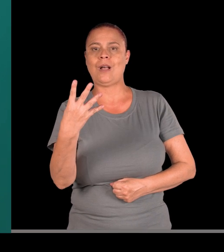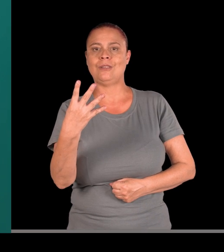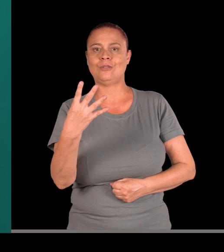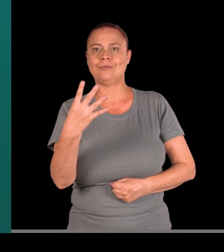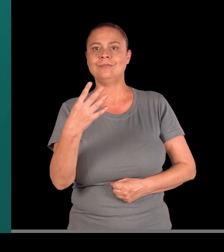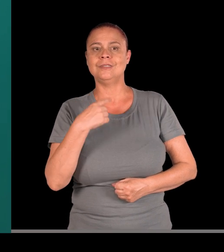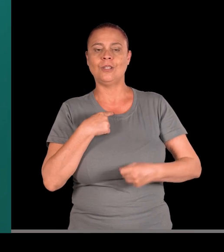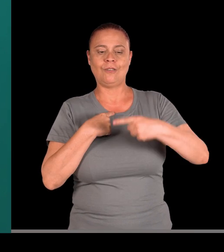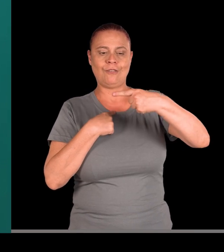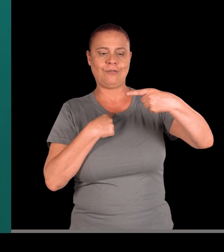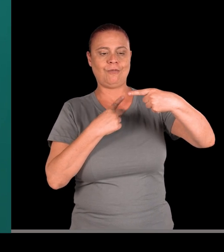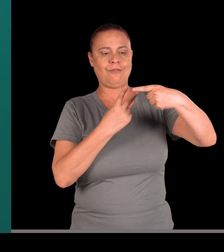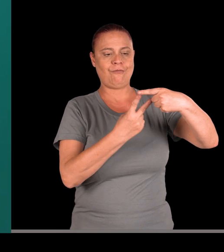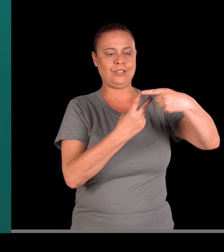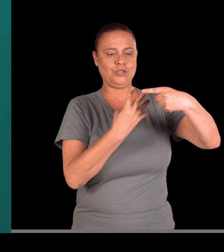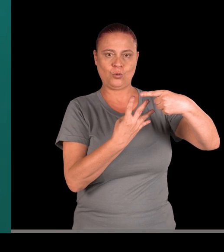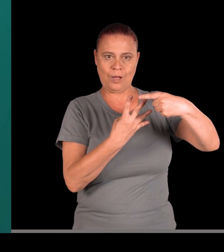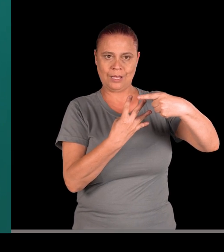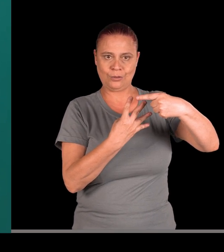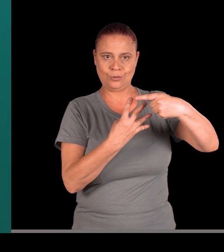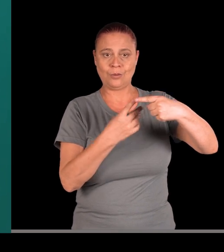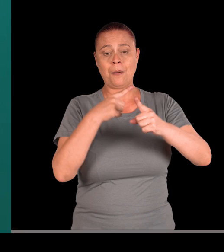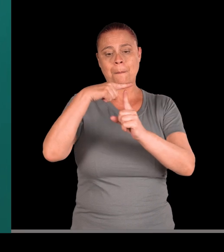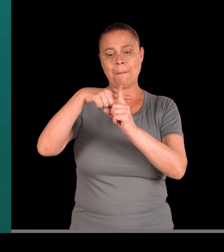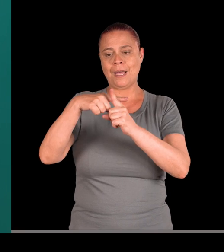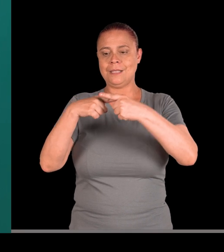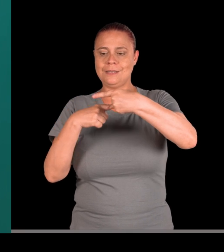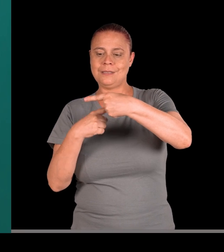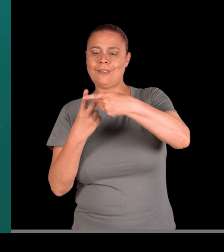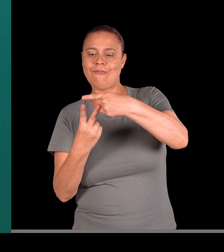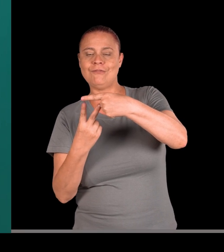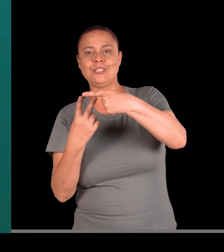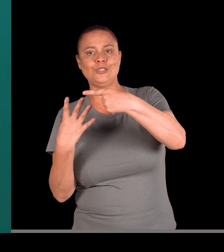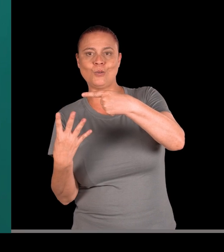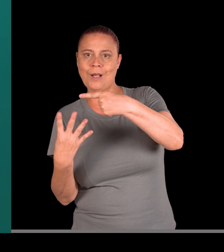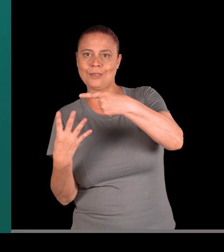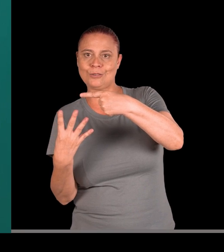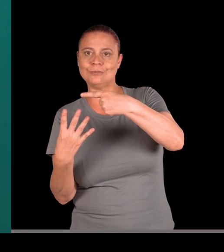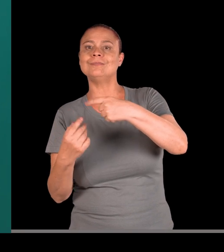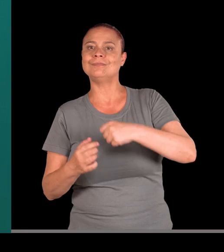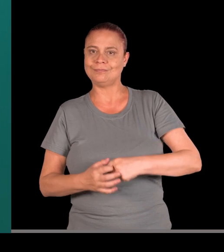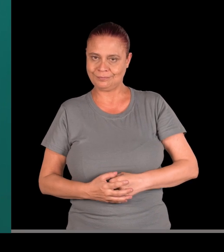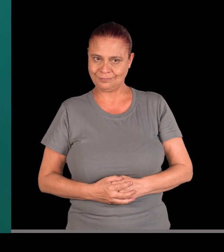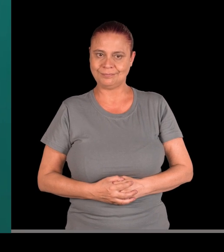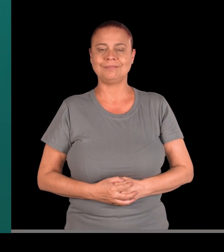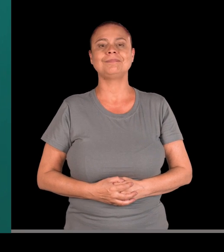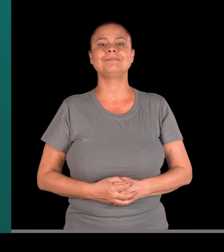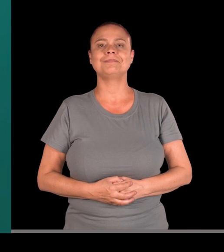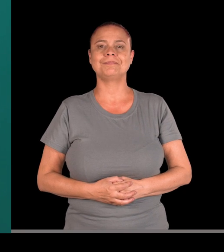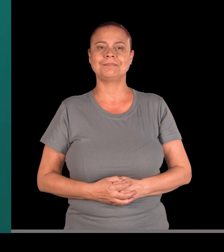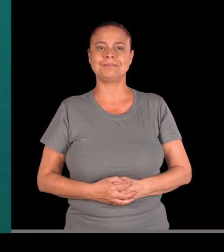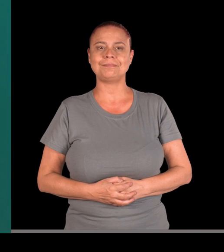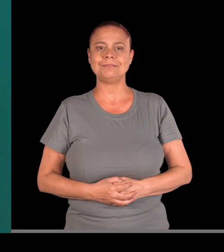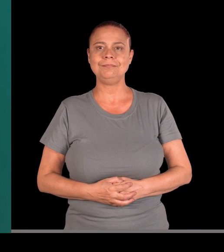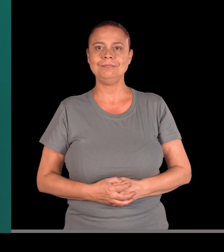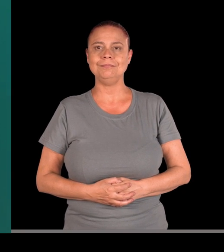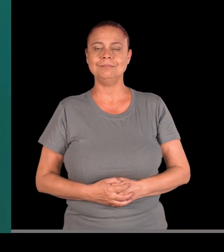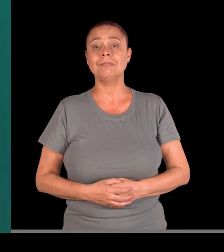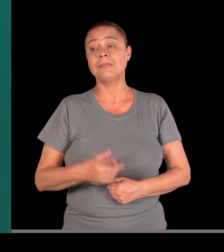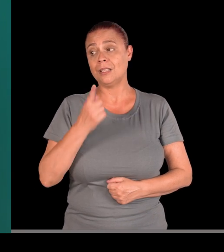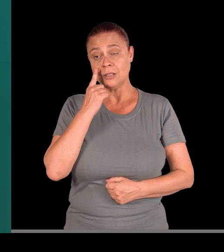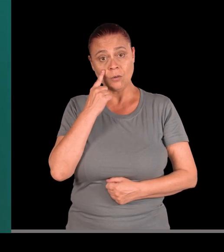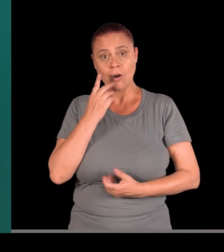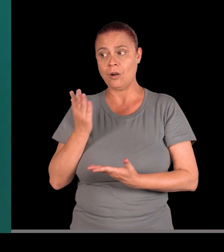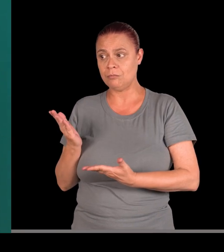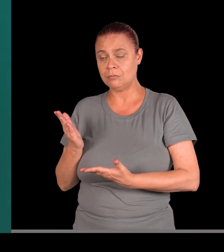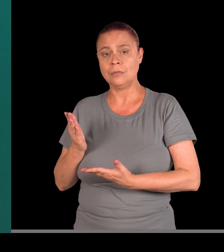Vou escrever duas frações aqui, onde os denominadores são 24.